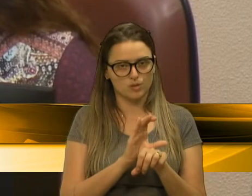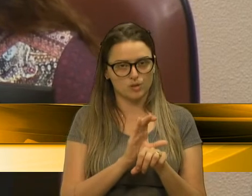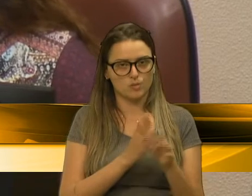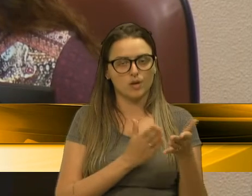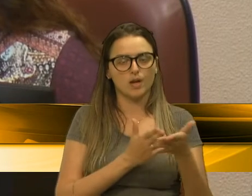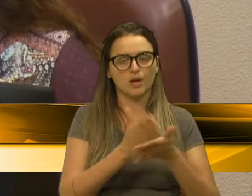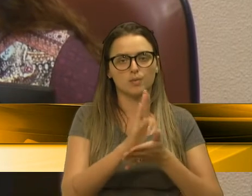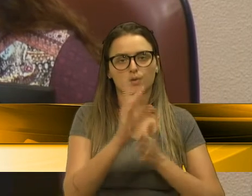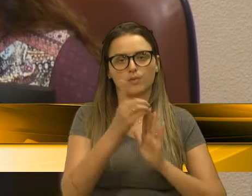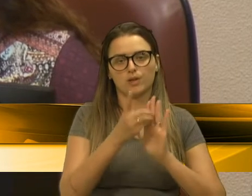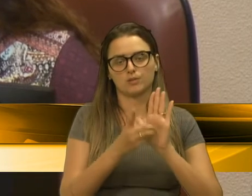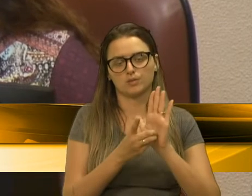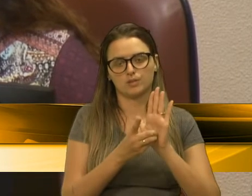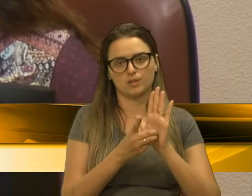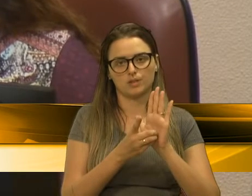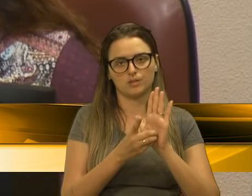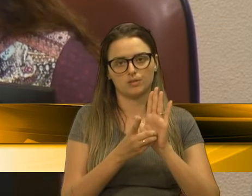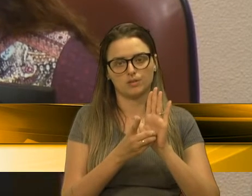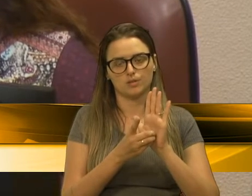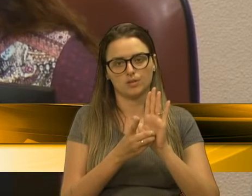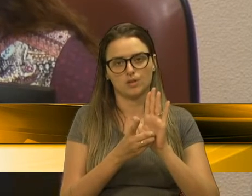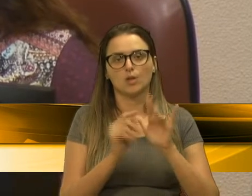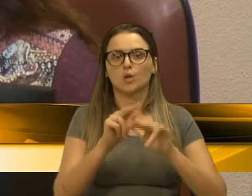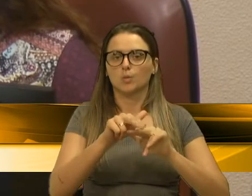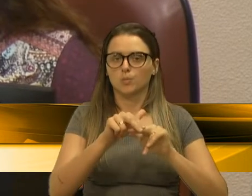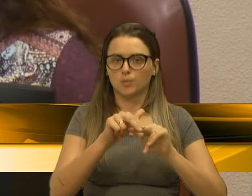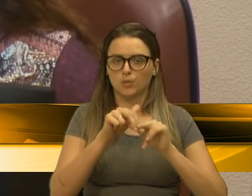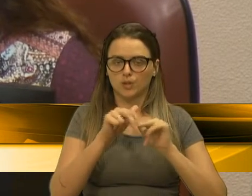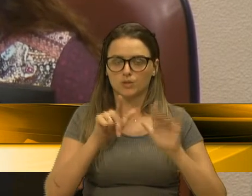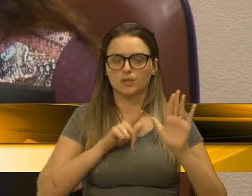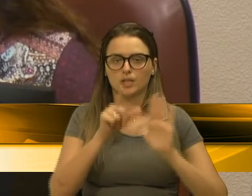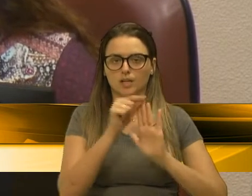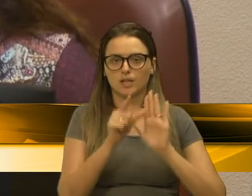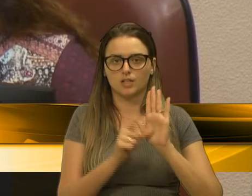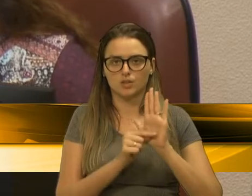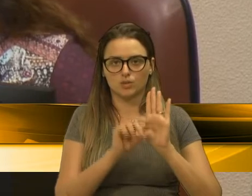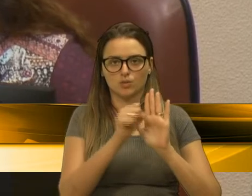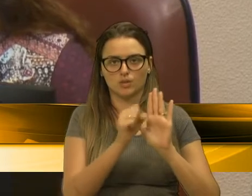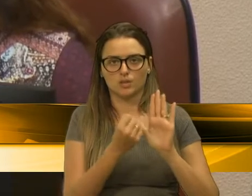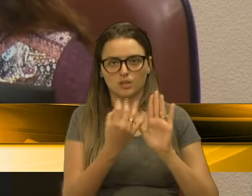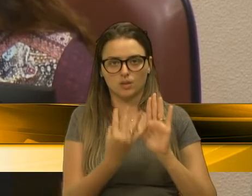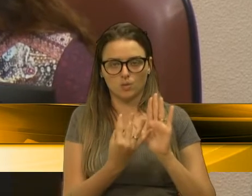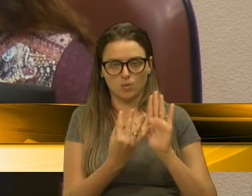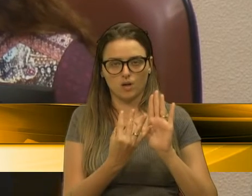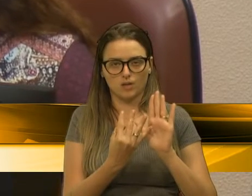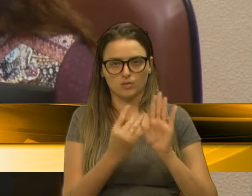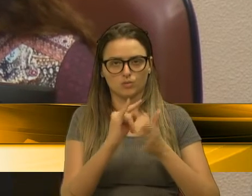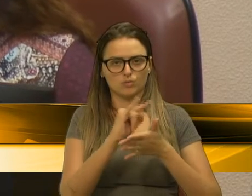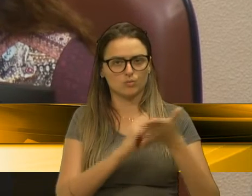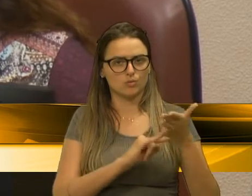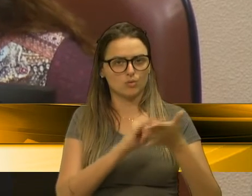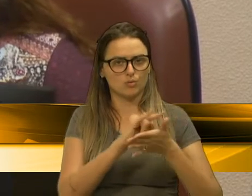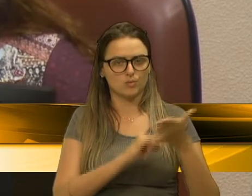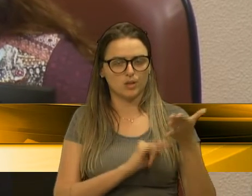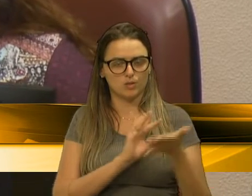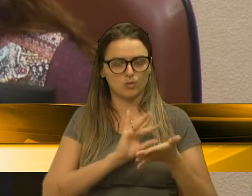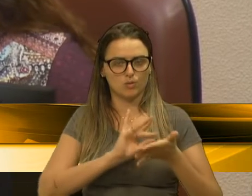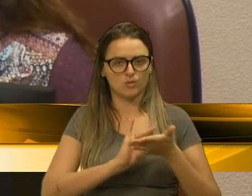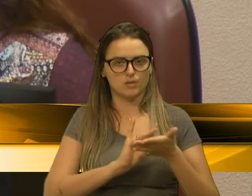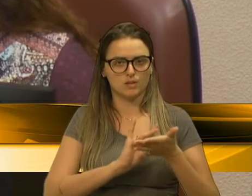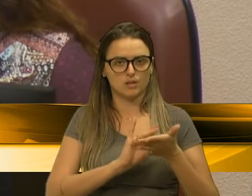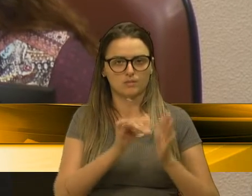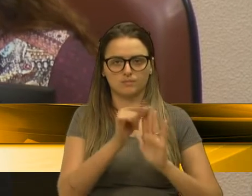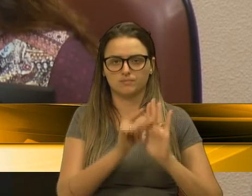constitucionalmente autorizado o decreto. De fato, prevê o artigo 84, sexto da Carta Fundamental este instrumento.